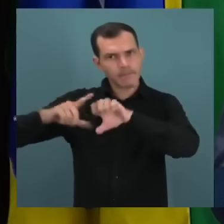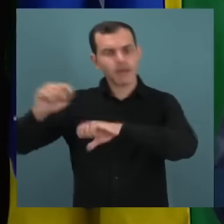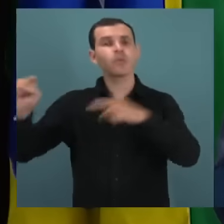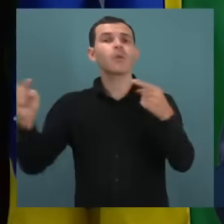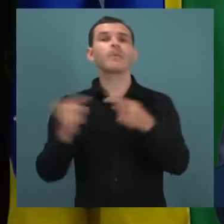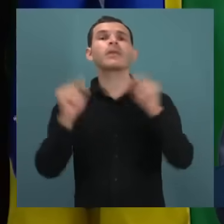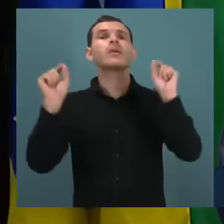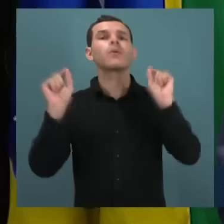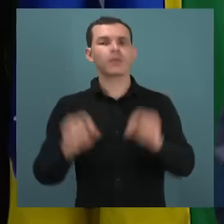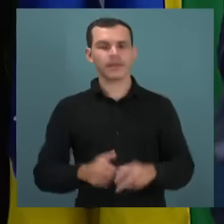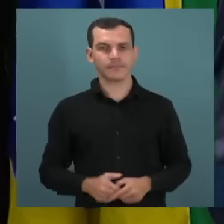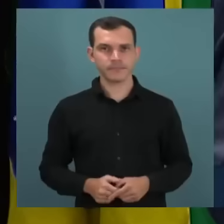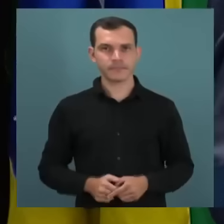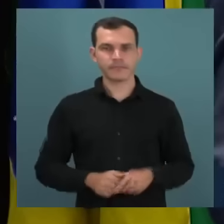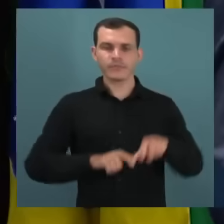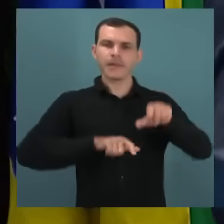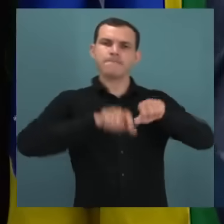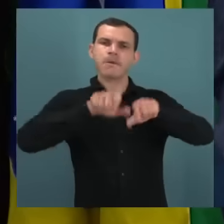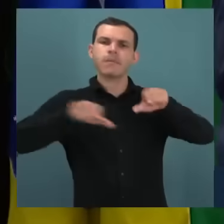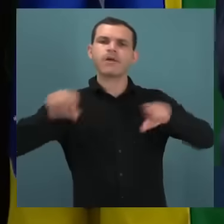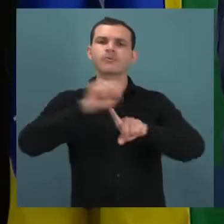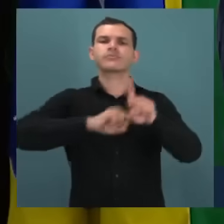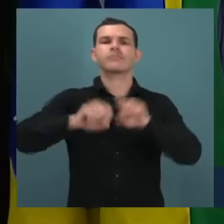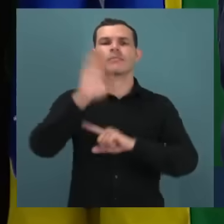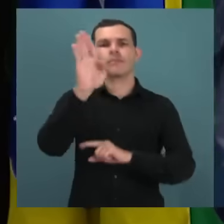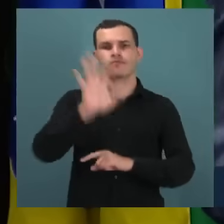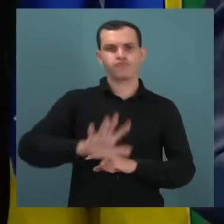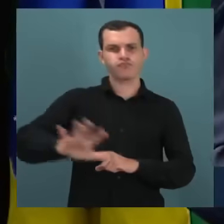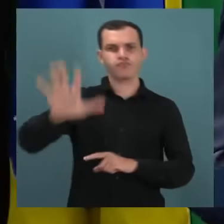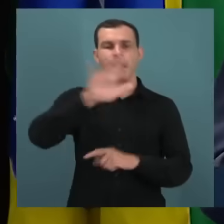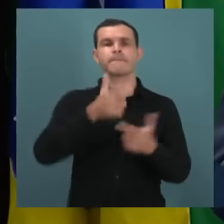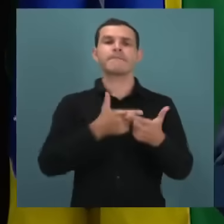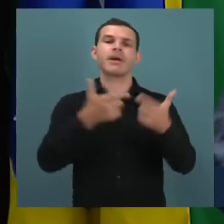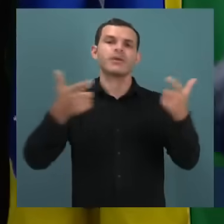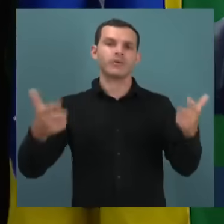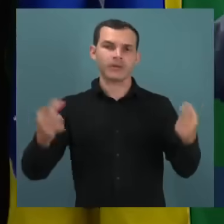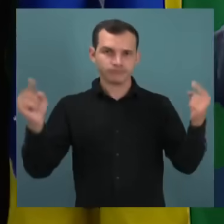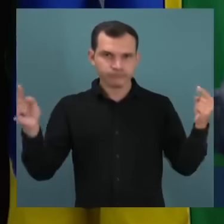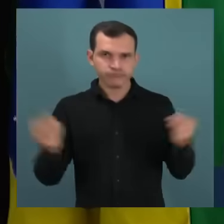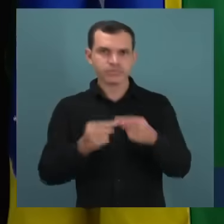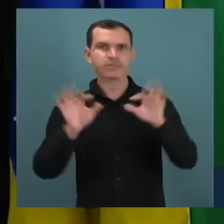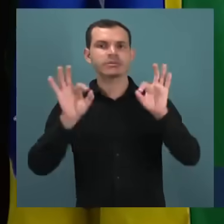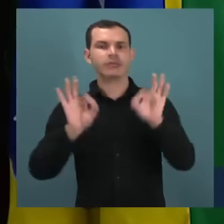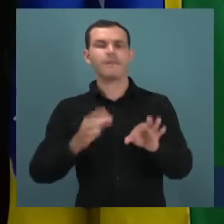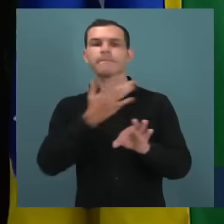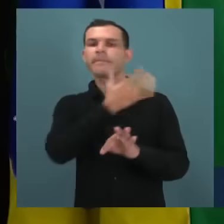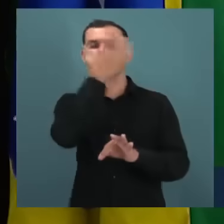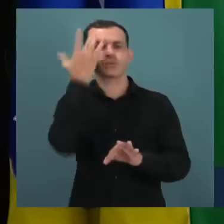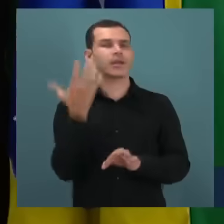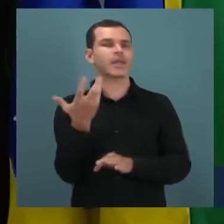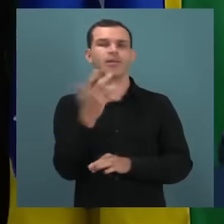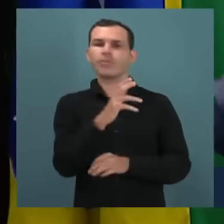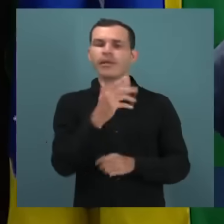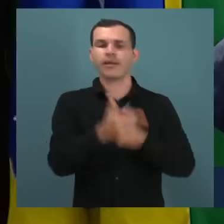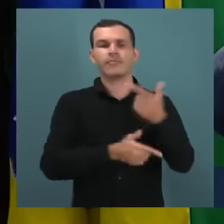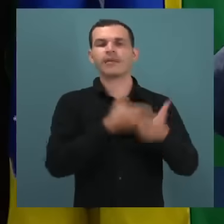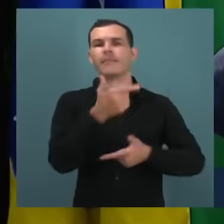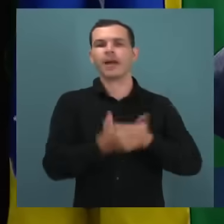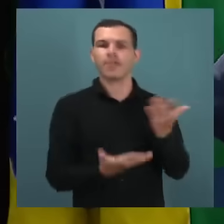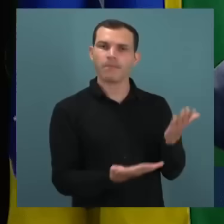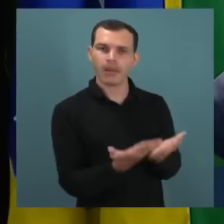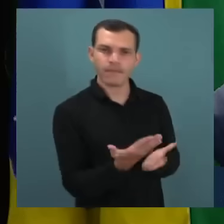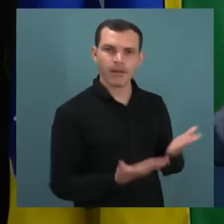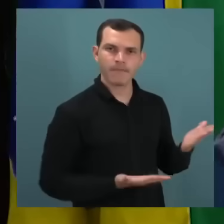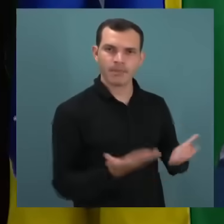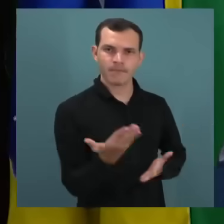sintonizado com o que pensa a maioria da sociedade brasileira, que não quer ser seletista, que não quer se integrar